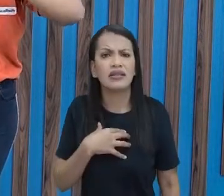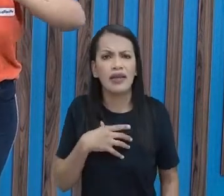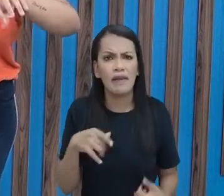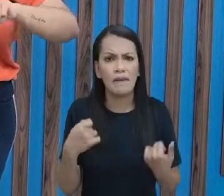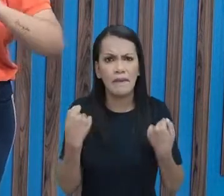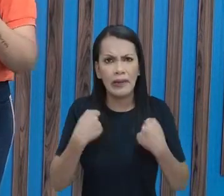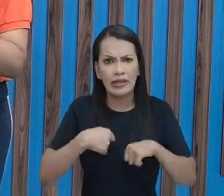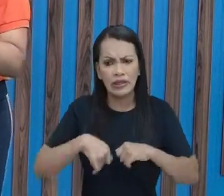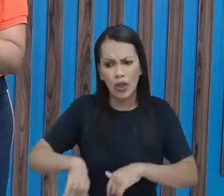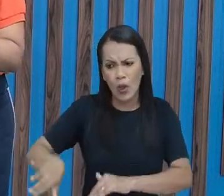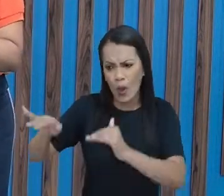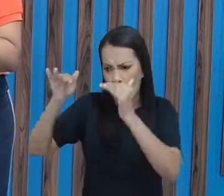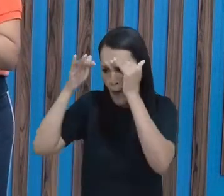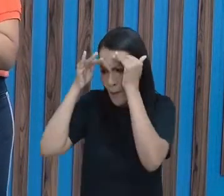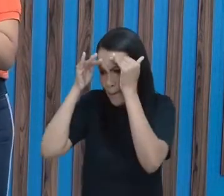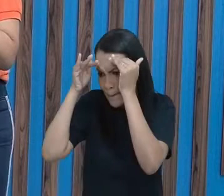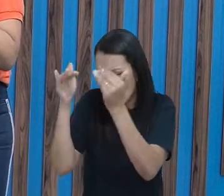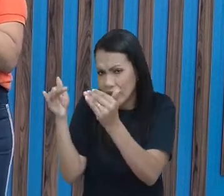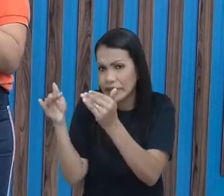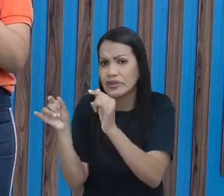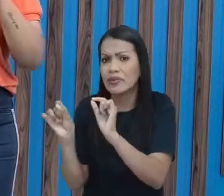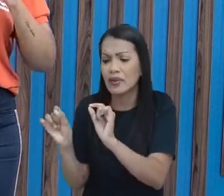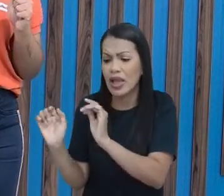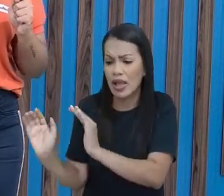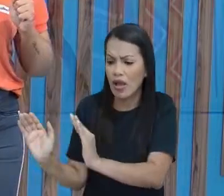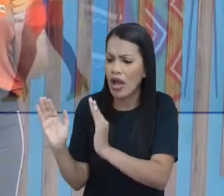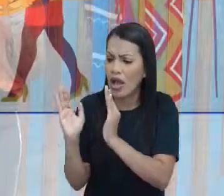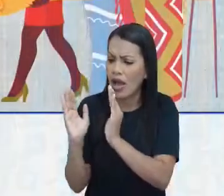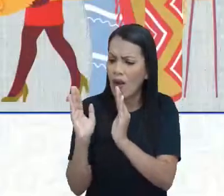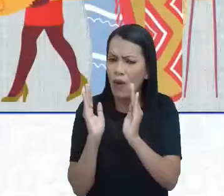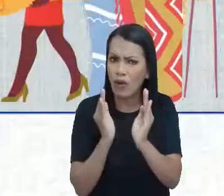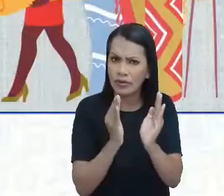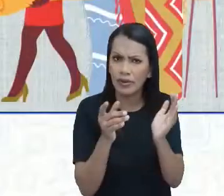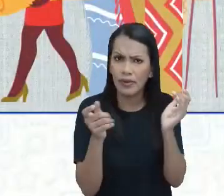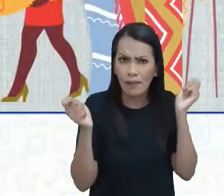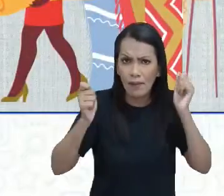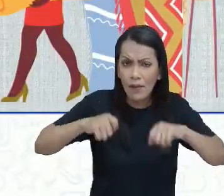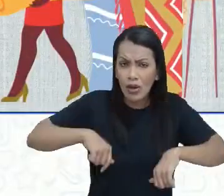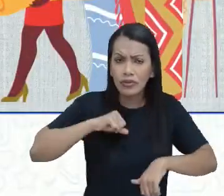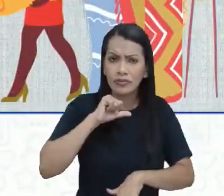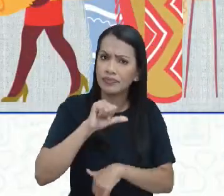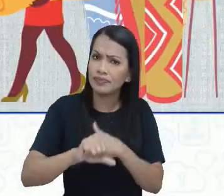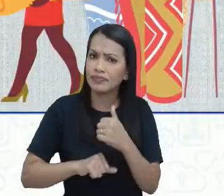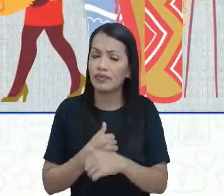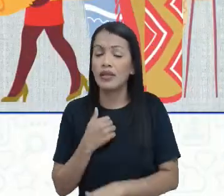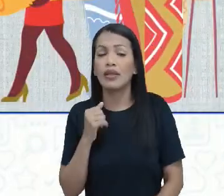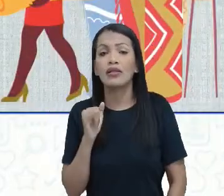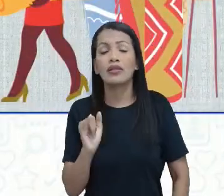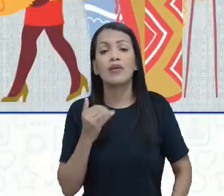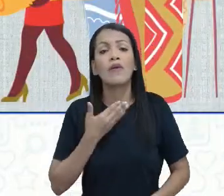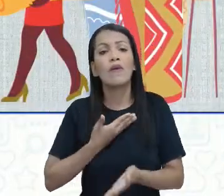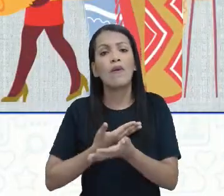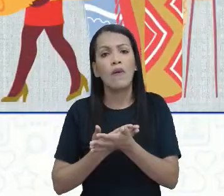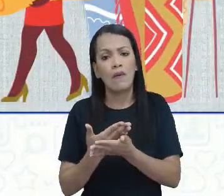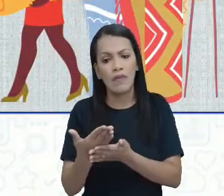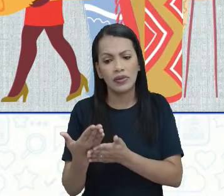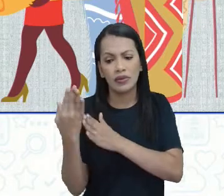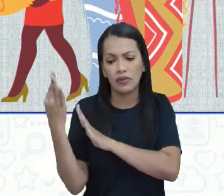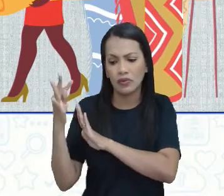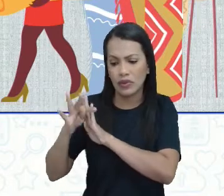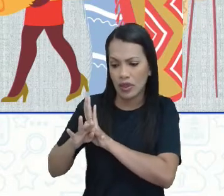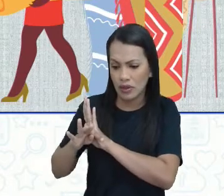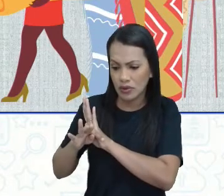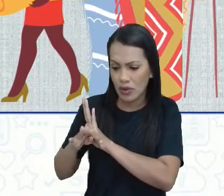obedecer isso aqui ao pé da letra, que é a ordem natural? Será que a gente pode modificar? E se a gente começasse, por exemplo, o texto com o